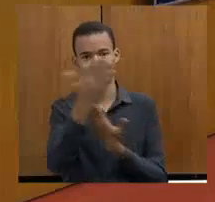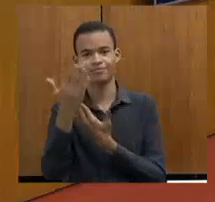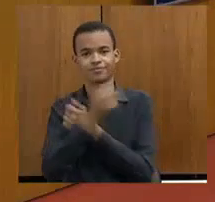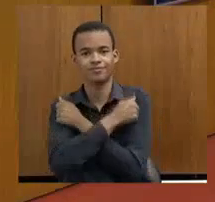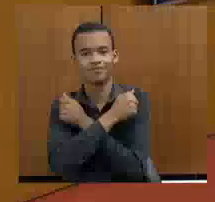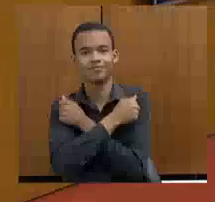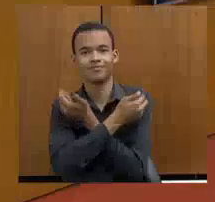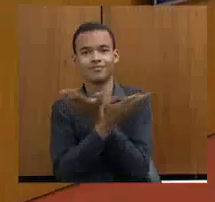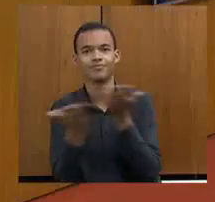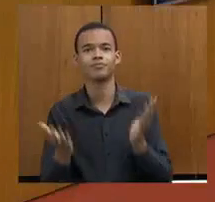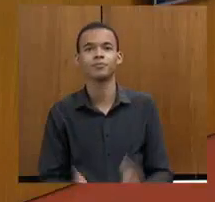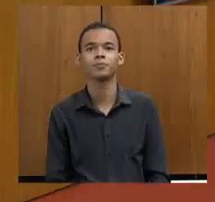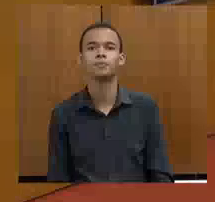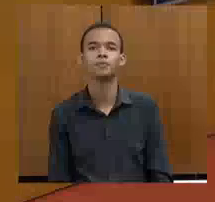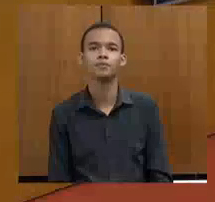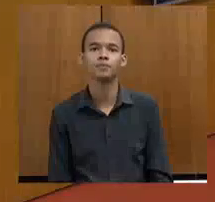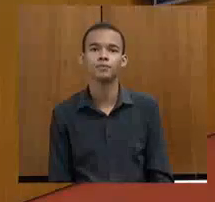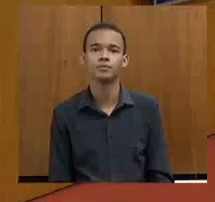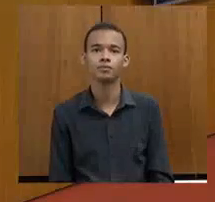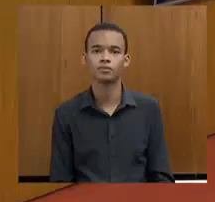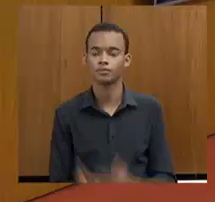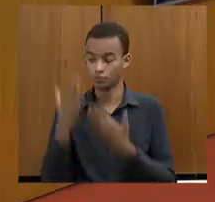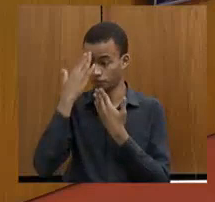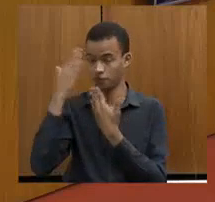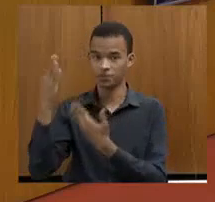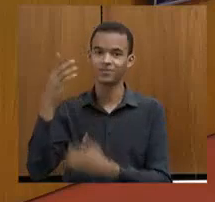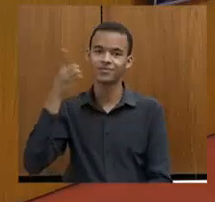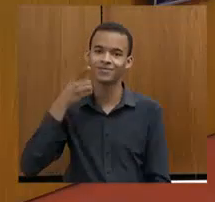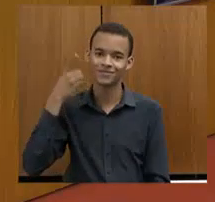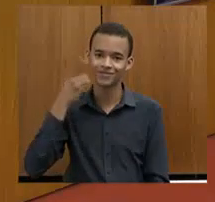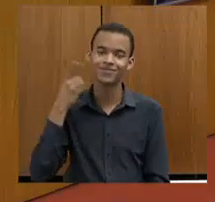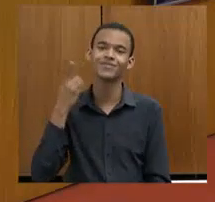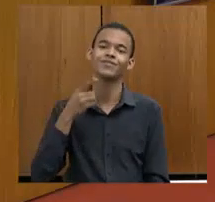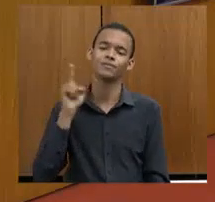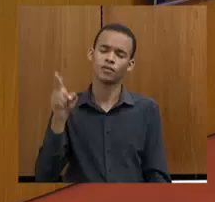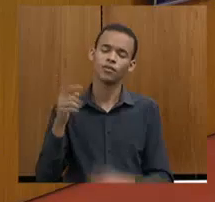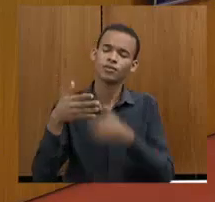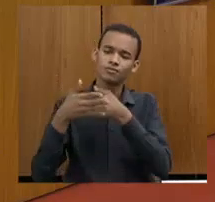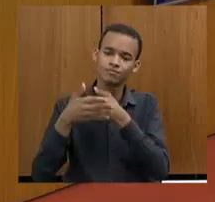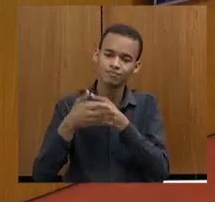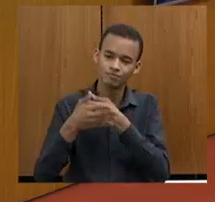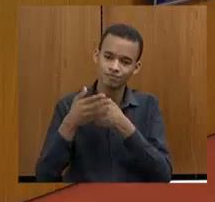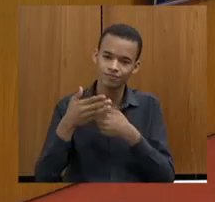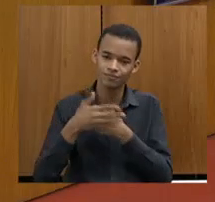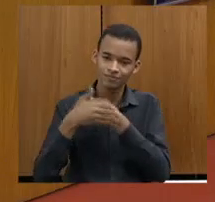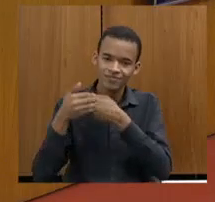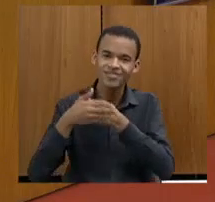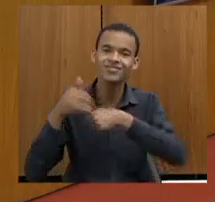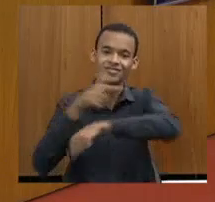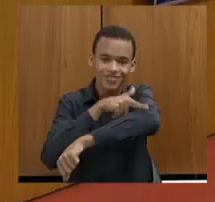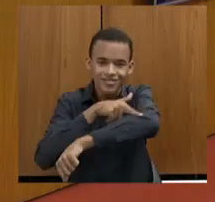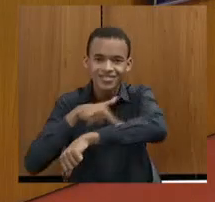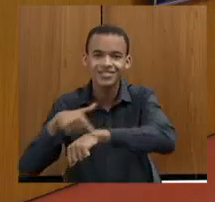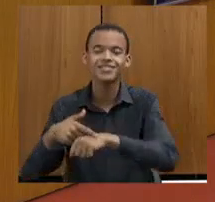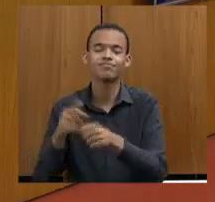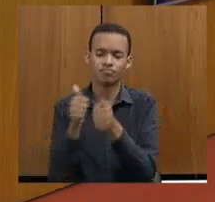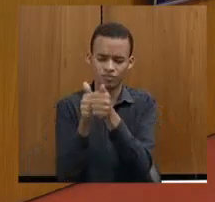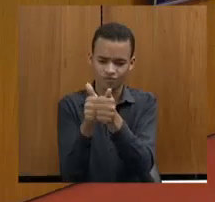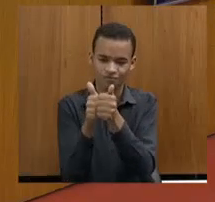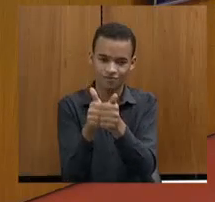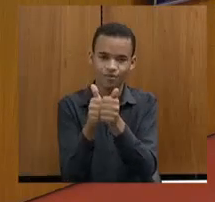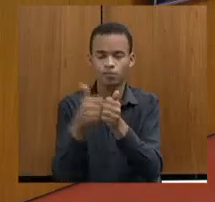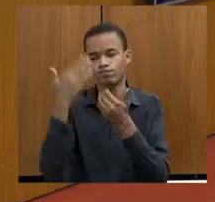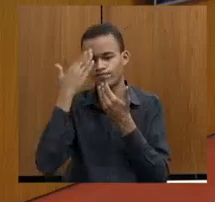Obrigada Deputado Gustavo Santana sempre um gentil e parceiro nessa caminhada Nossa de